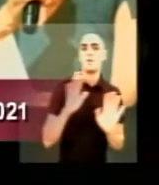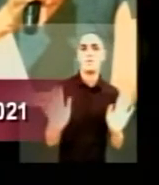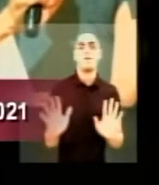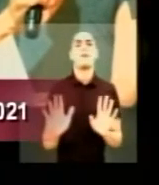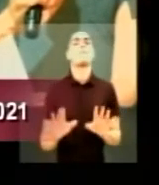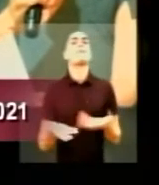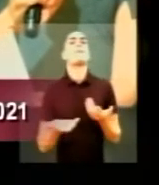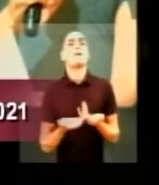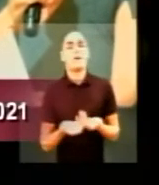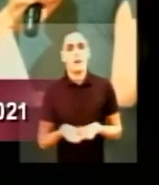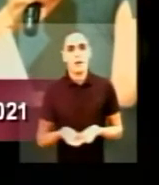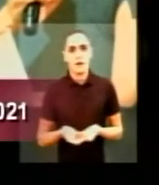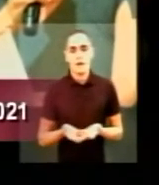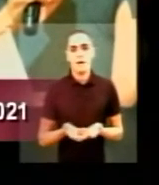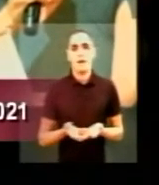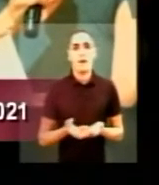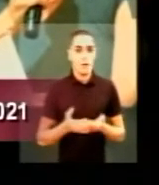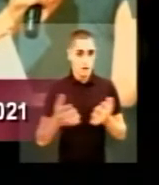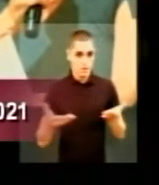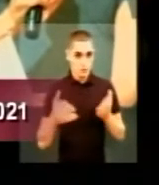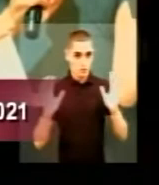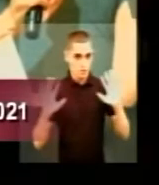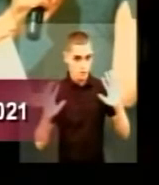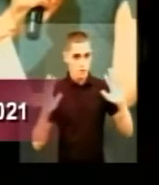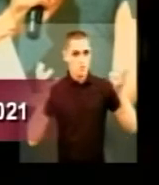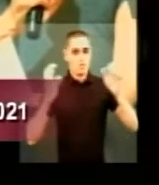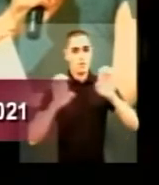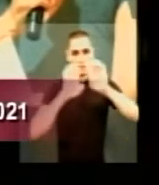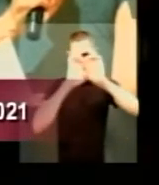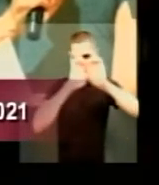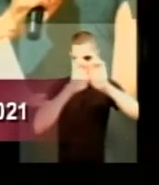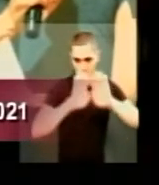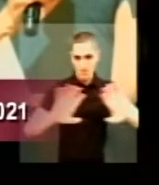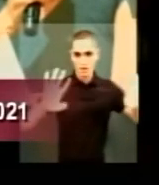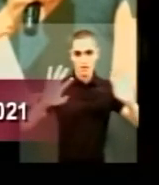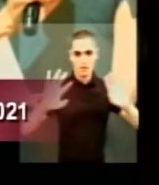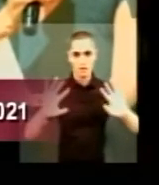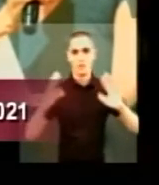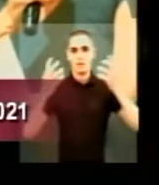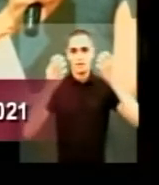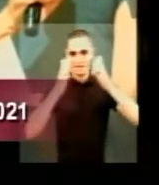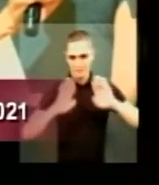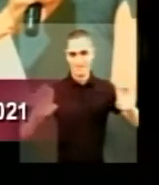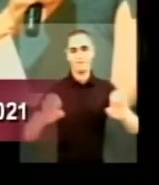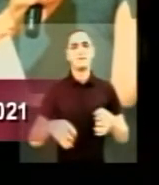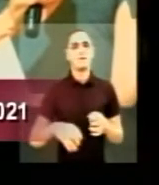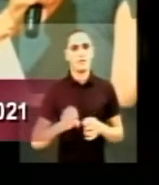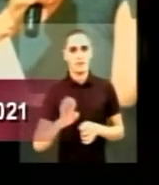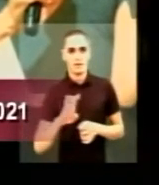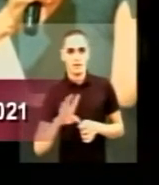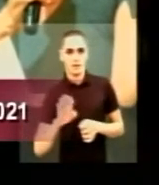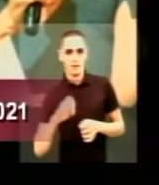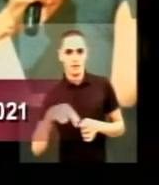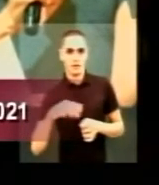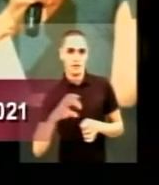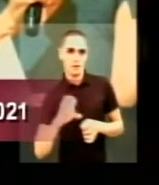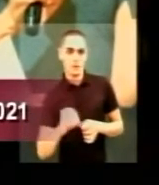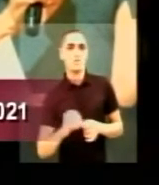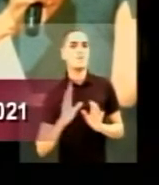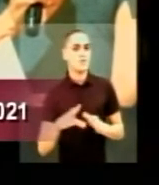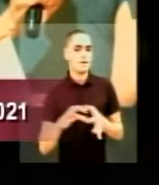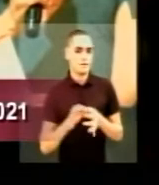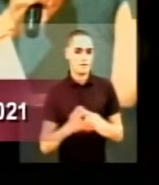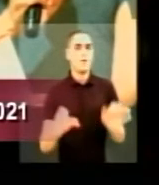foram autorizados, eles poderão ser realizados ainda. Porém, aqueles eventos que ainda não